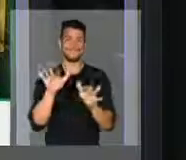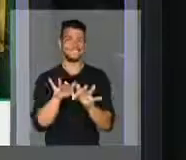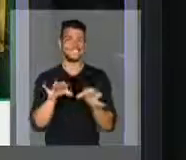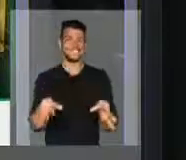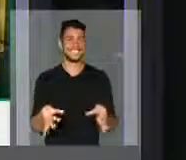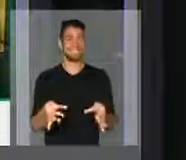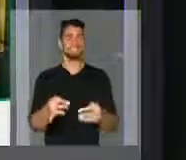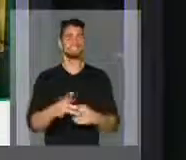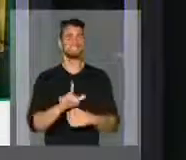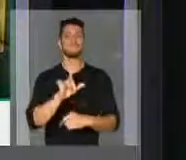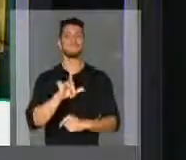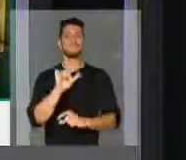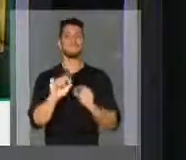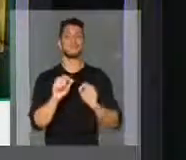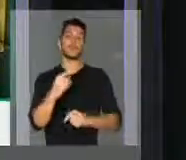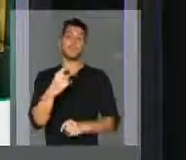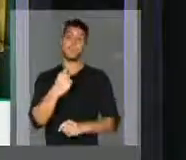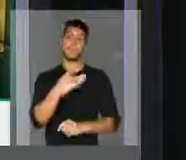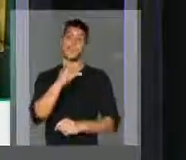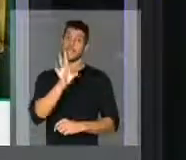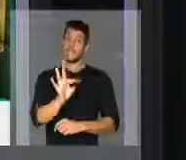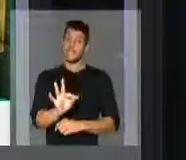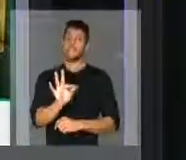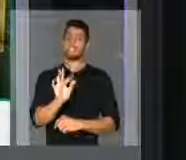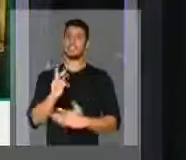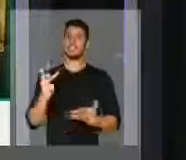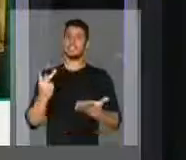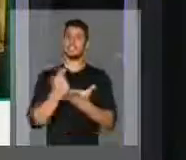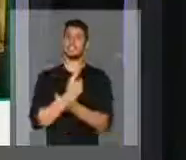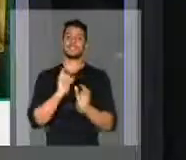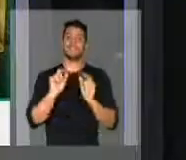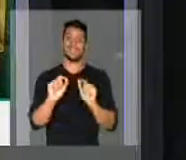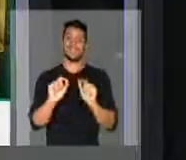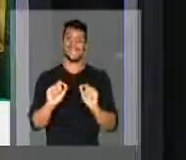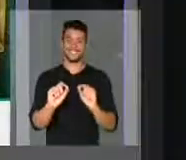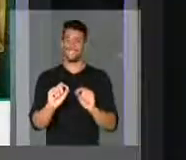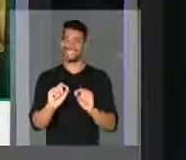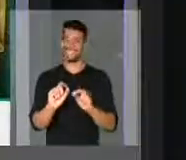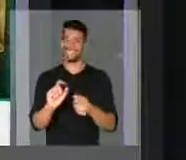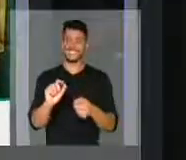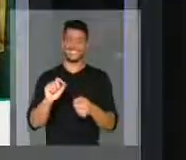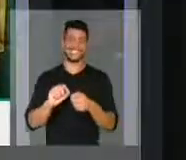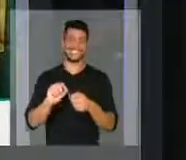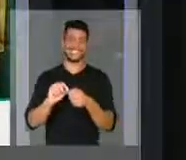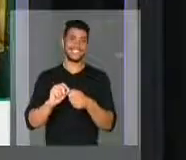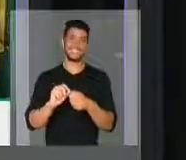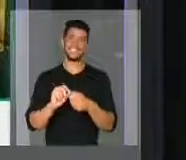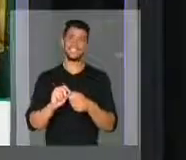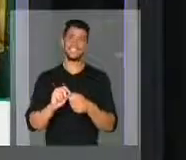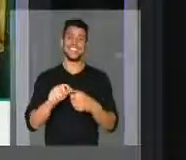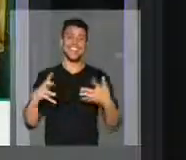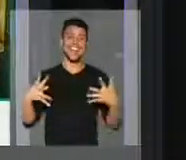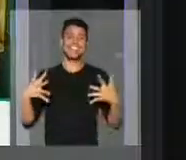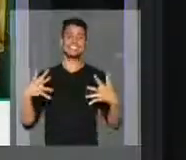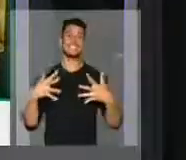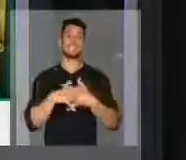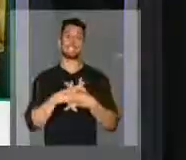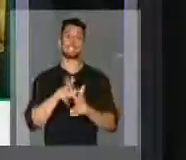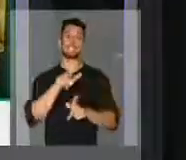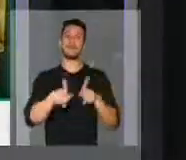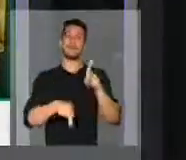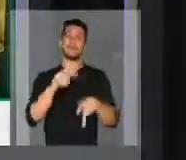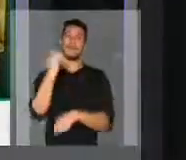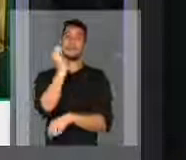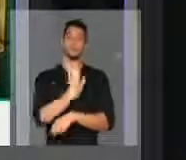foi o que o PT, do Nelson Pellegrino ali, fez para impedir que a população brasileira